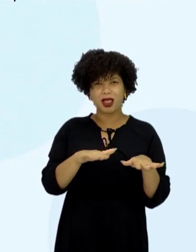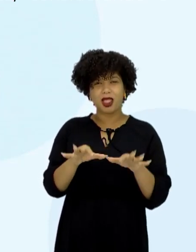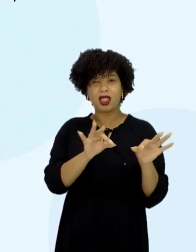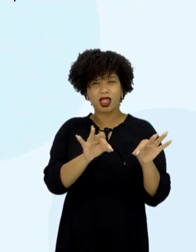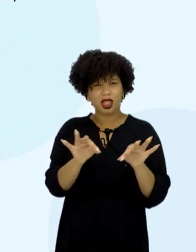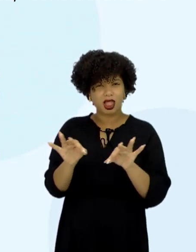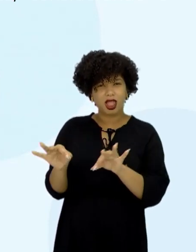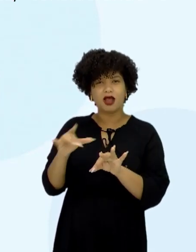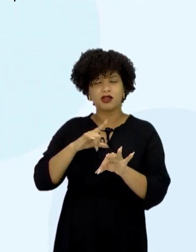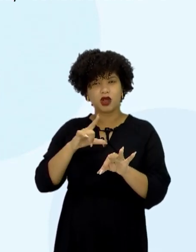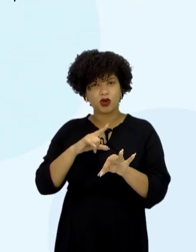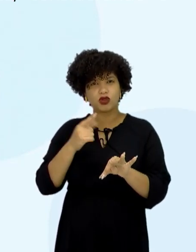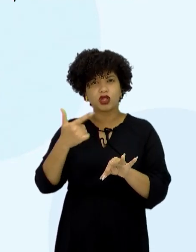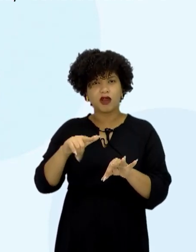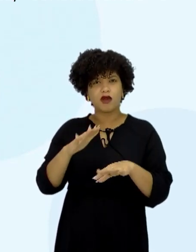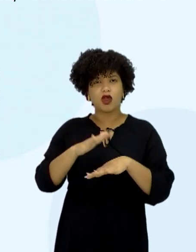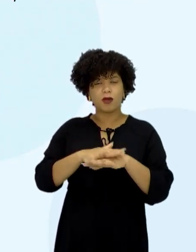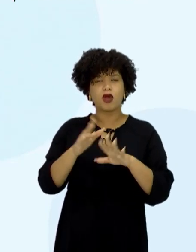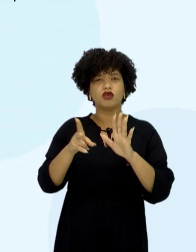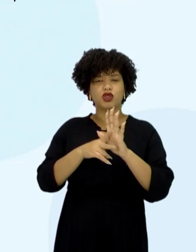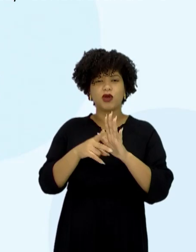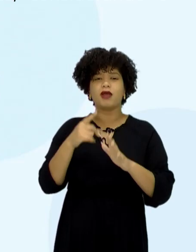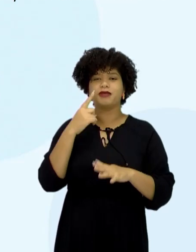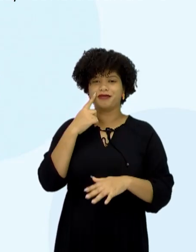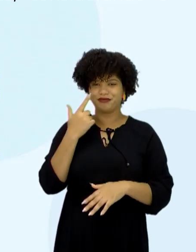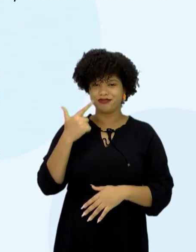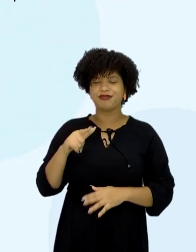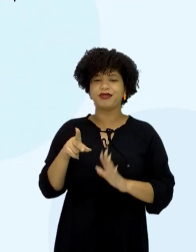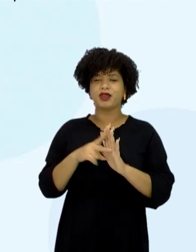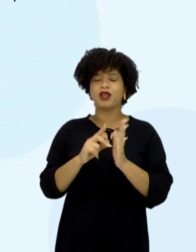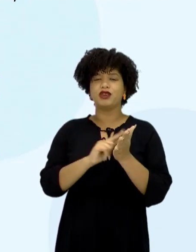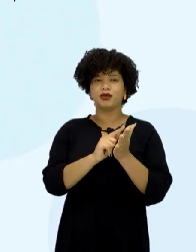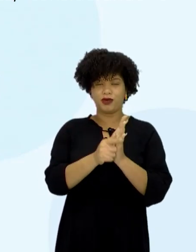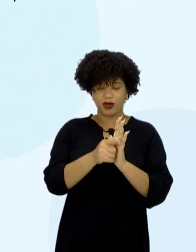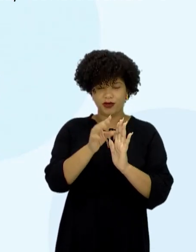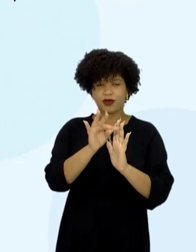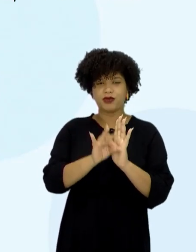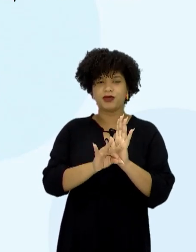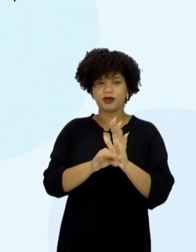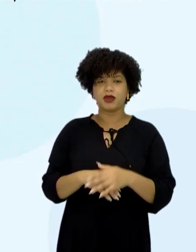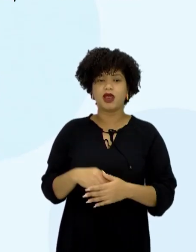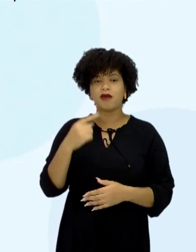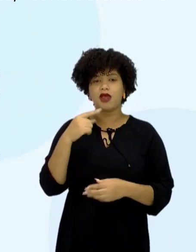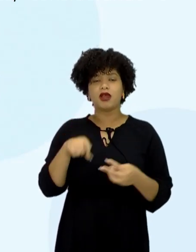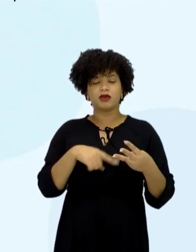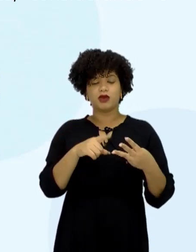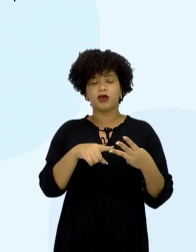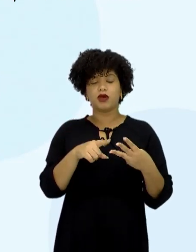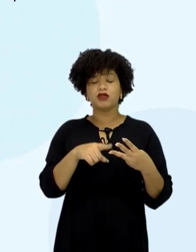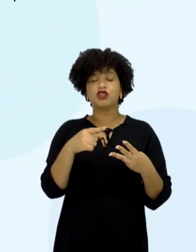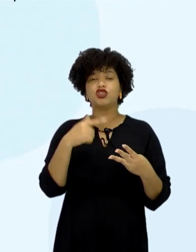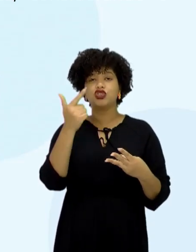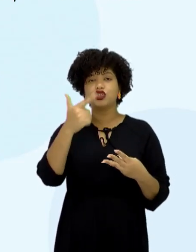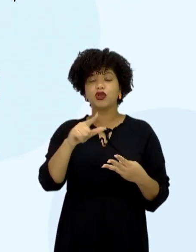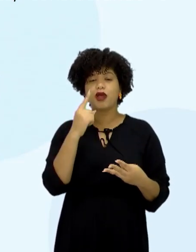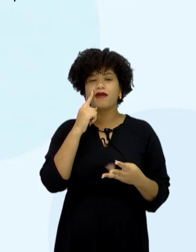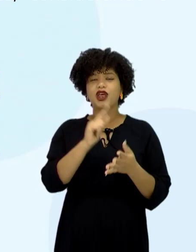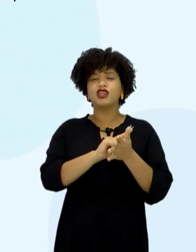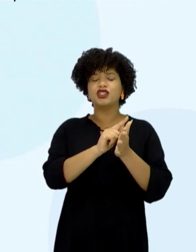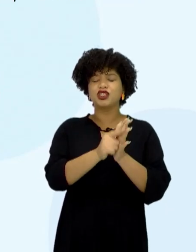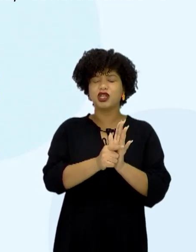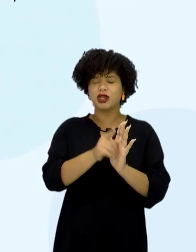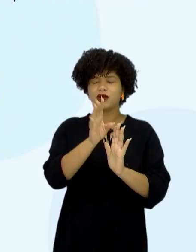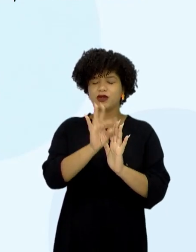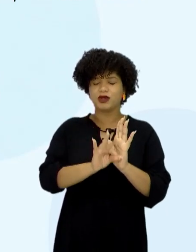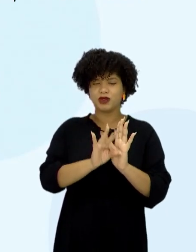suas construções composicionais e estilos, elaborar a reescrita dos gêneros